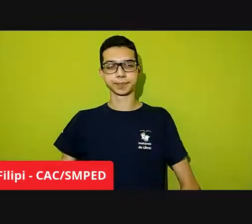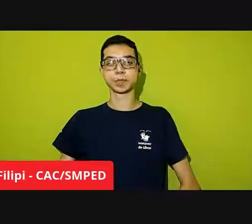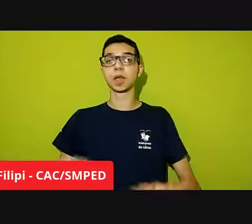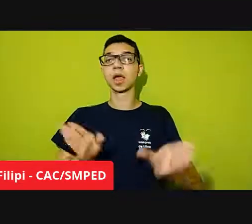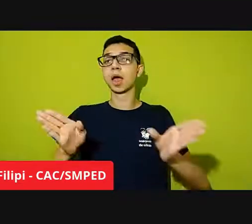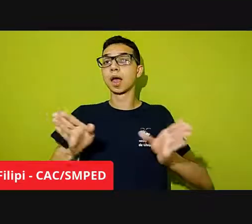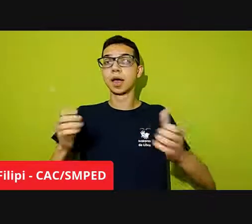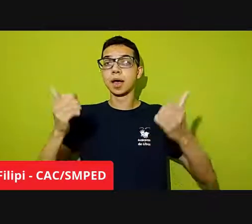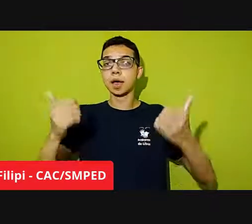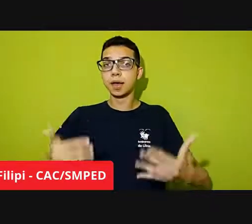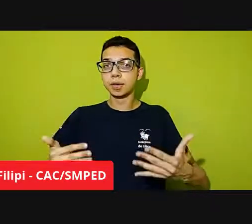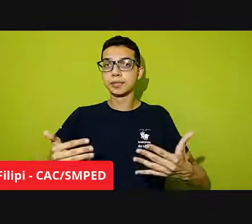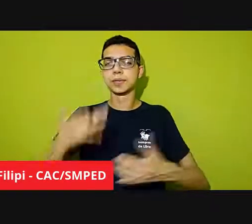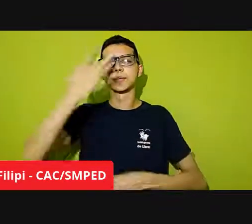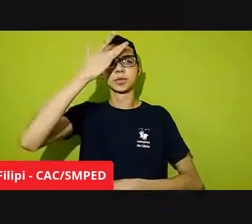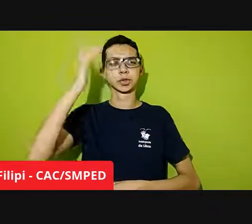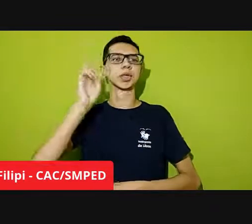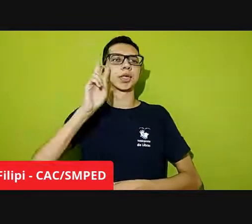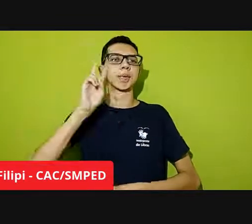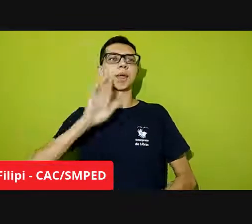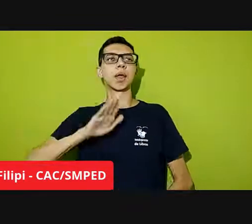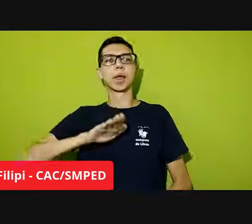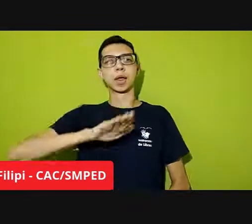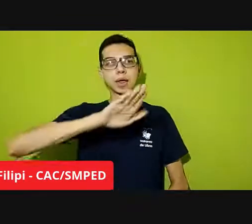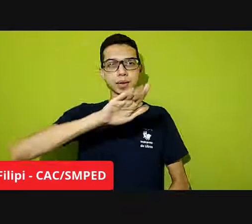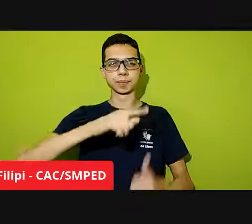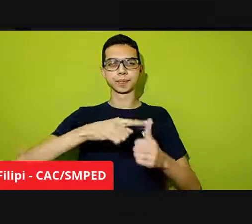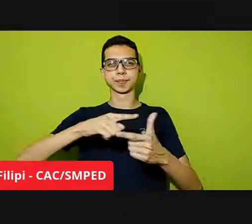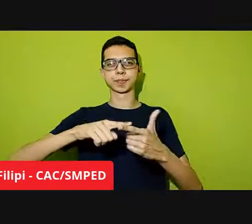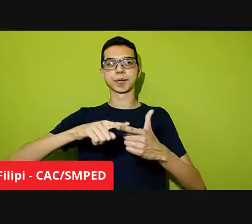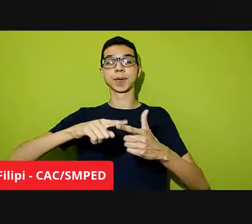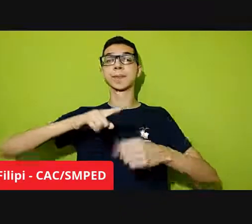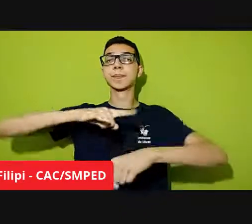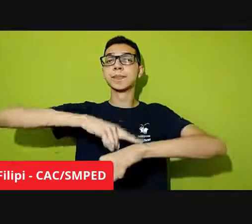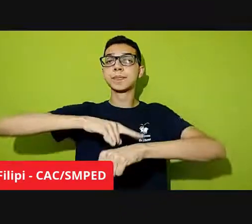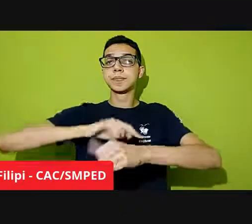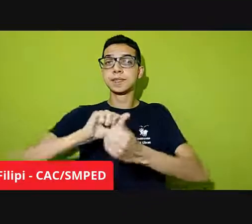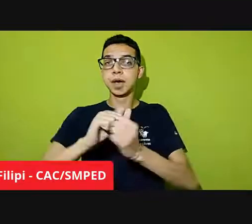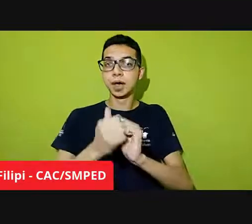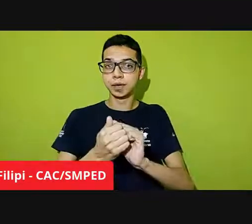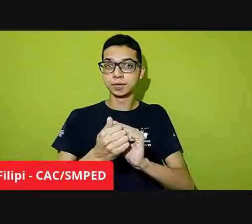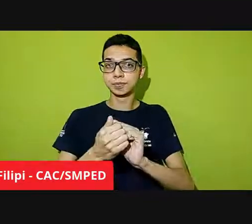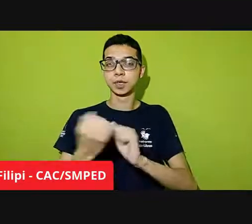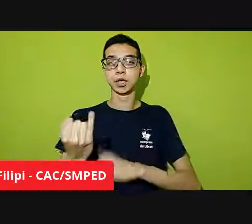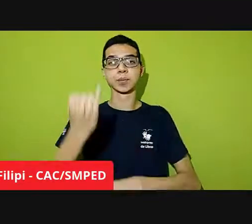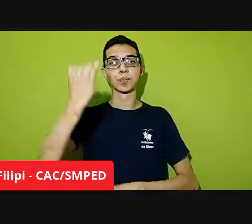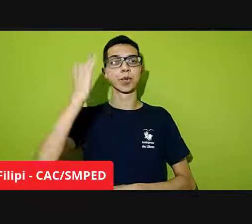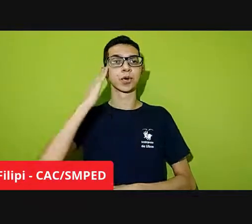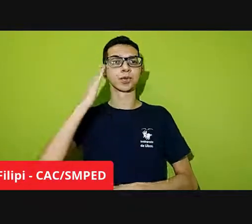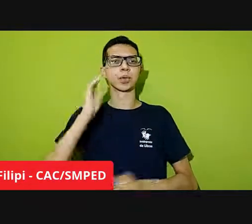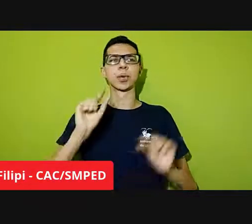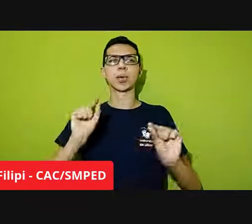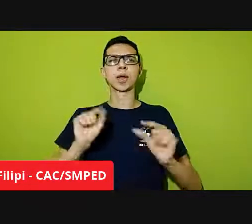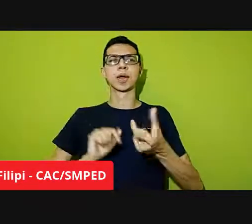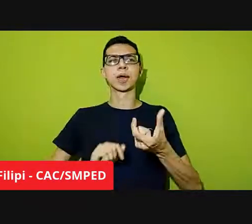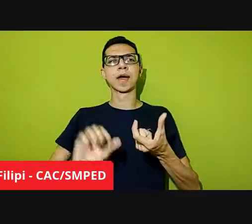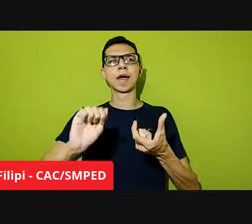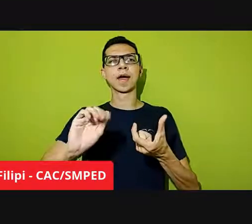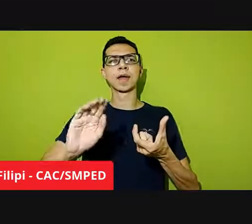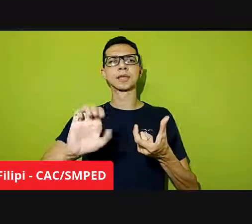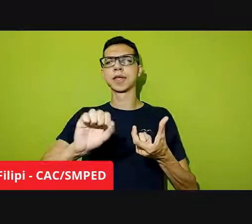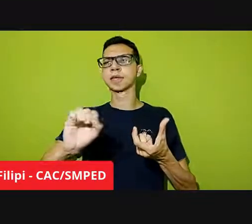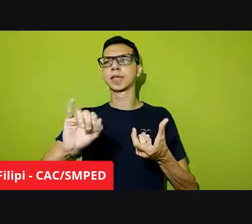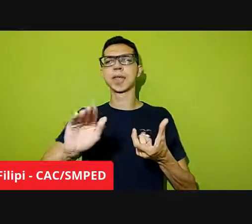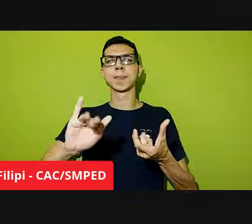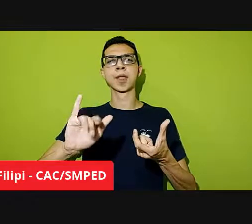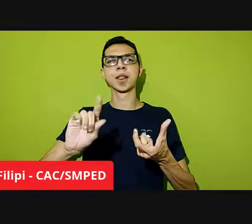da rampa, lembrarem do banheiro adaptado, mas é importante saber que a acessibilidade, né, não é só uma rampa, não é